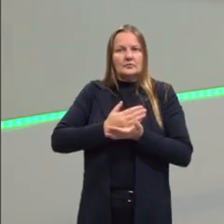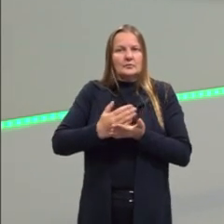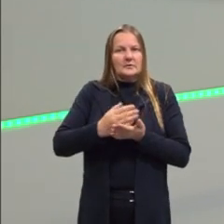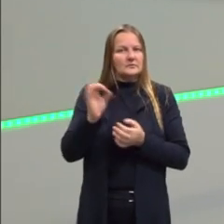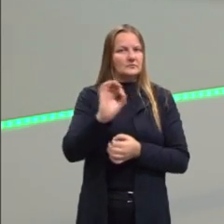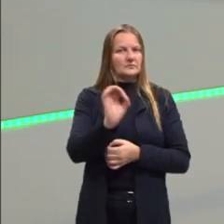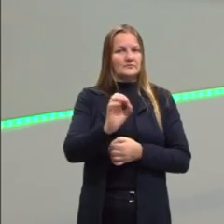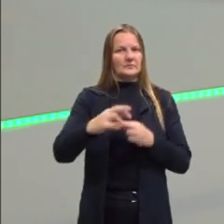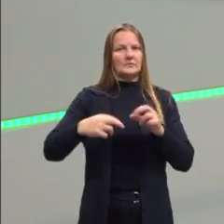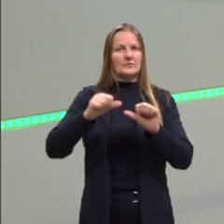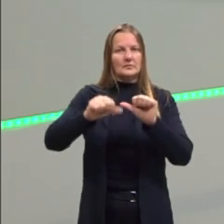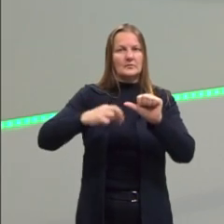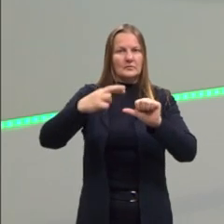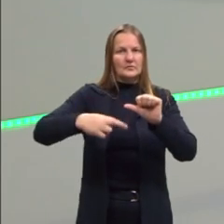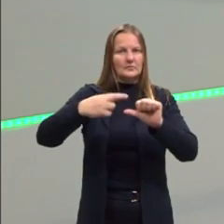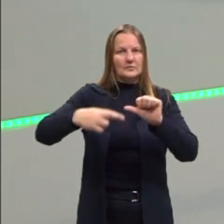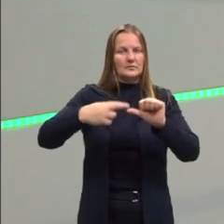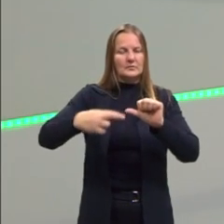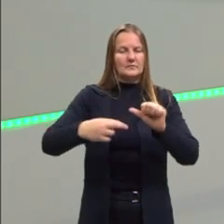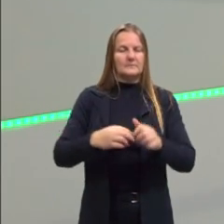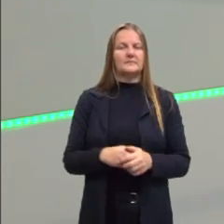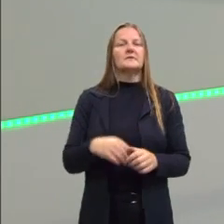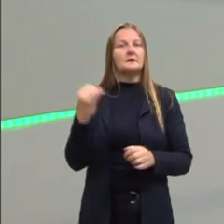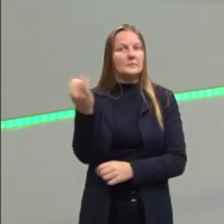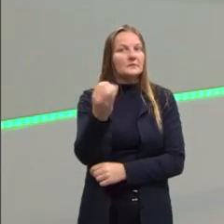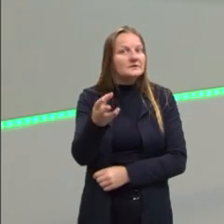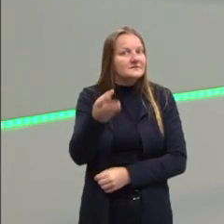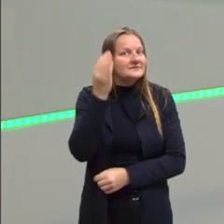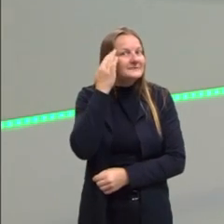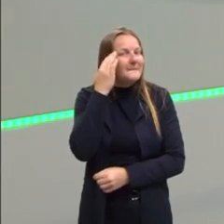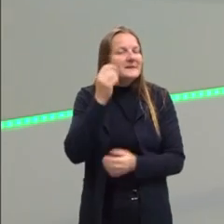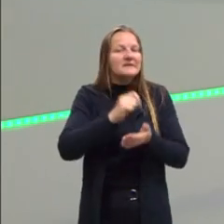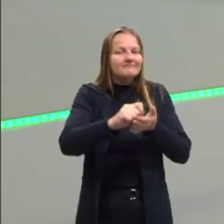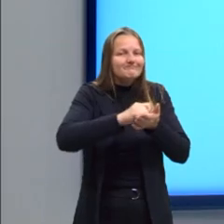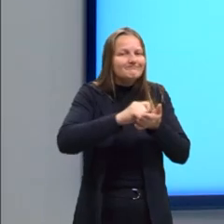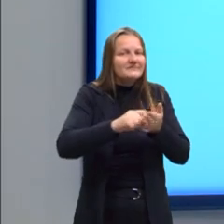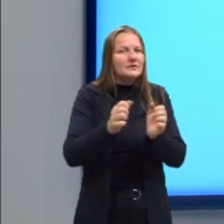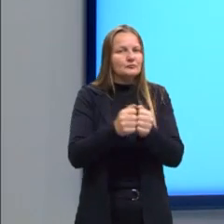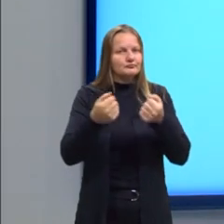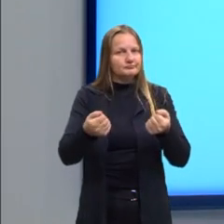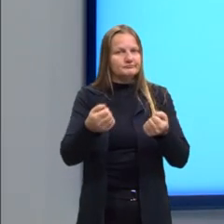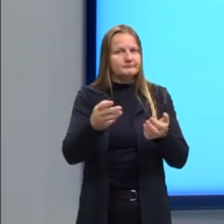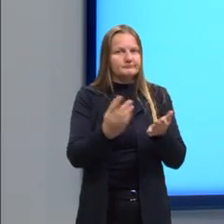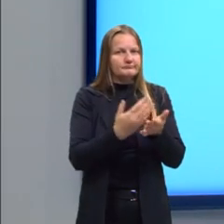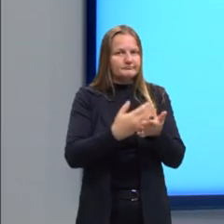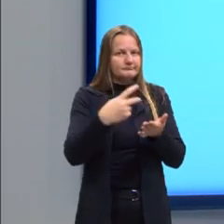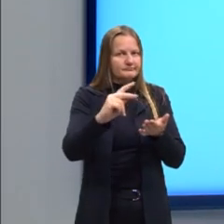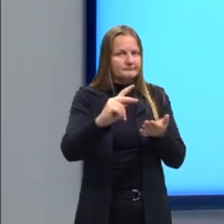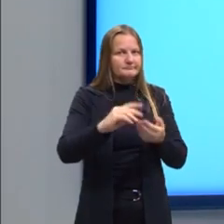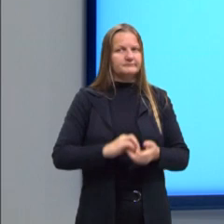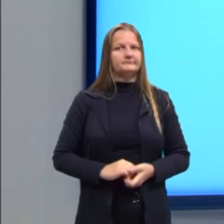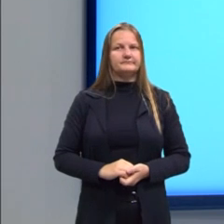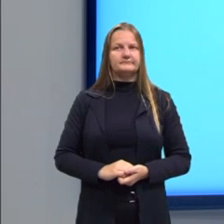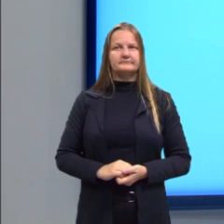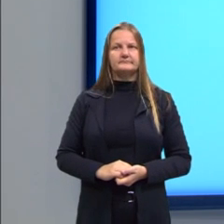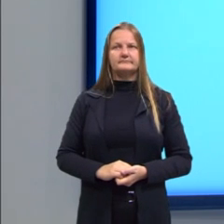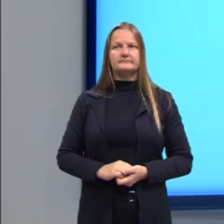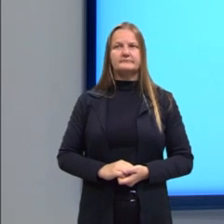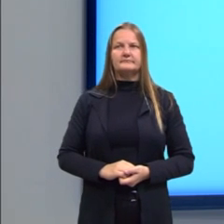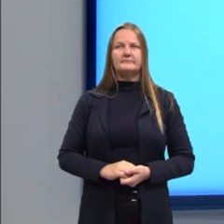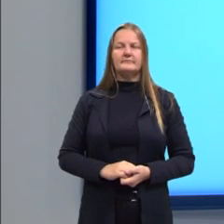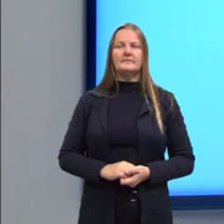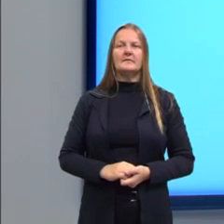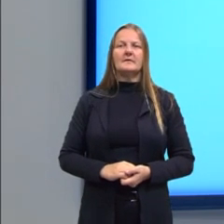da da reação é importante saber isso também anotar esse detalhe o